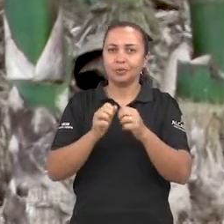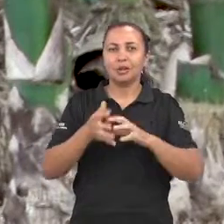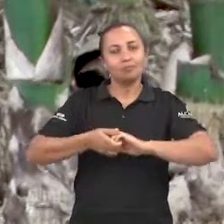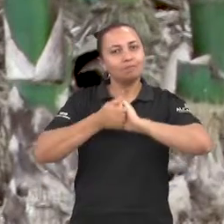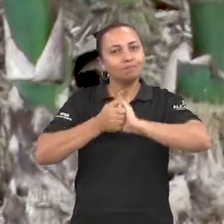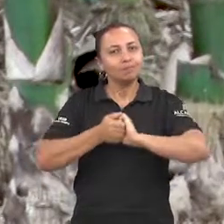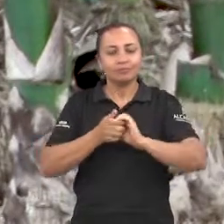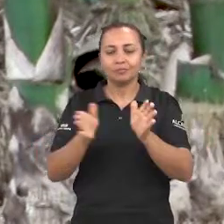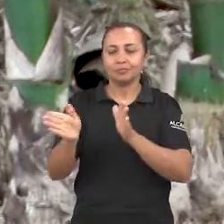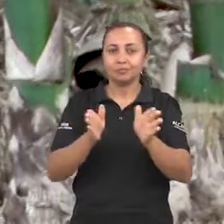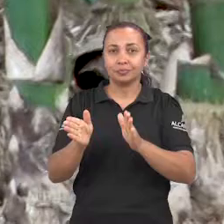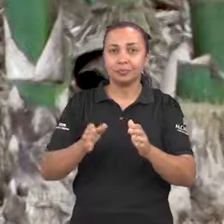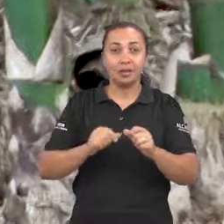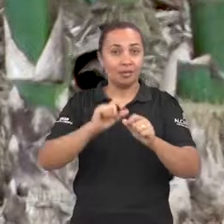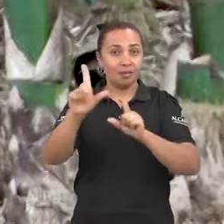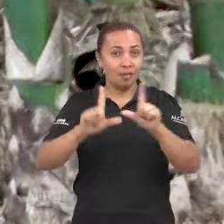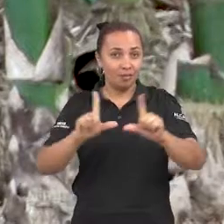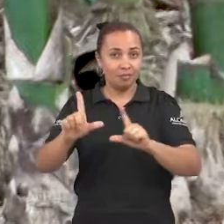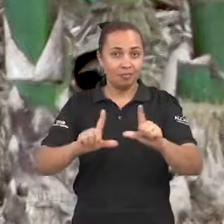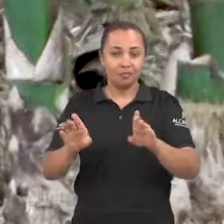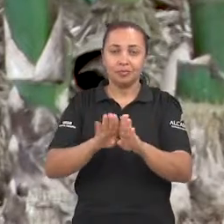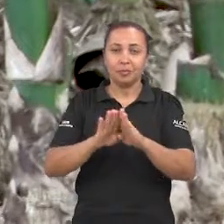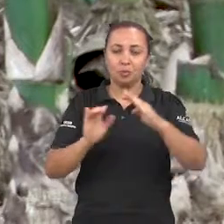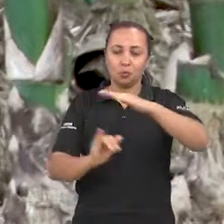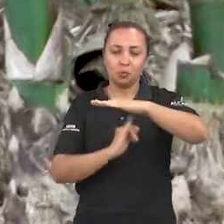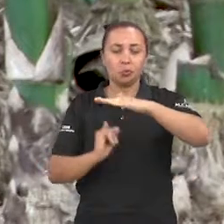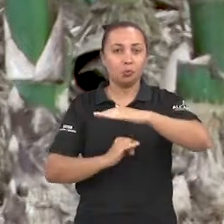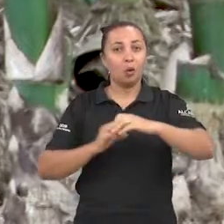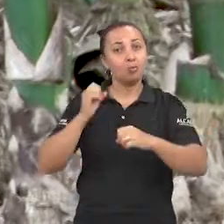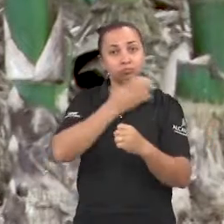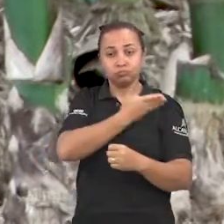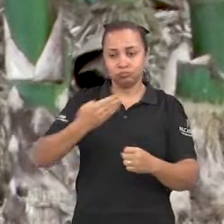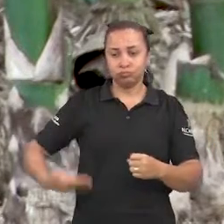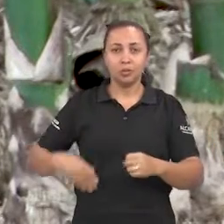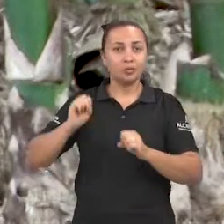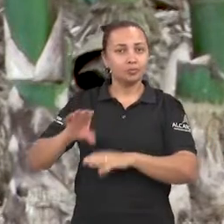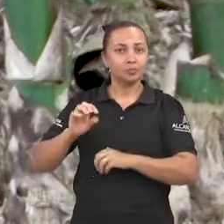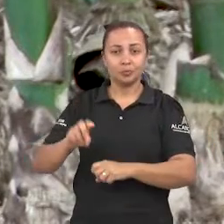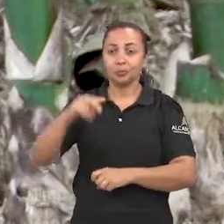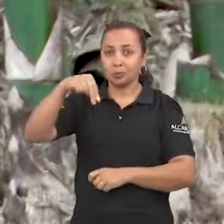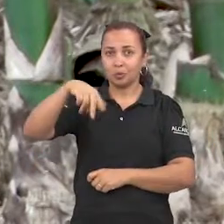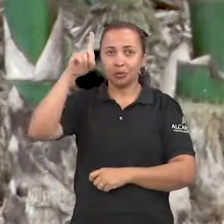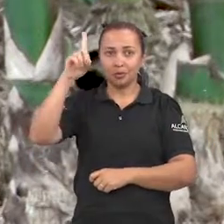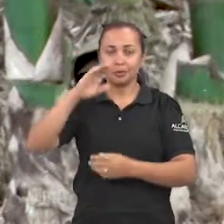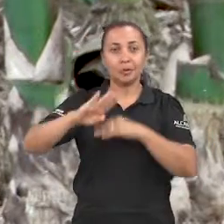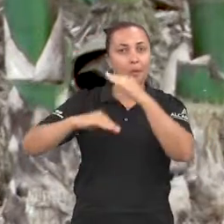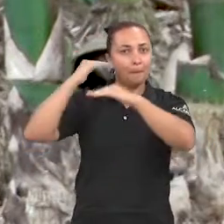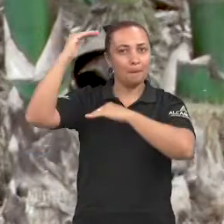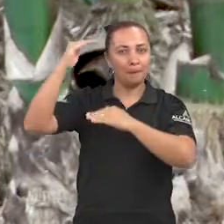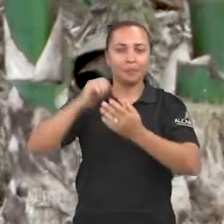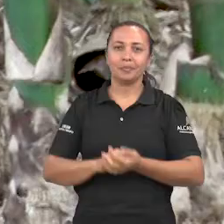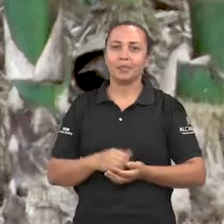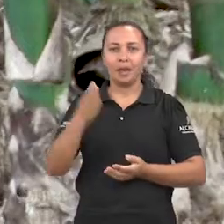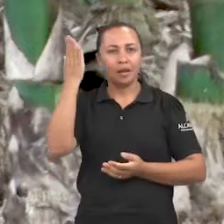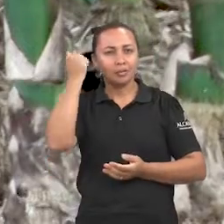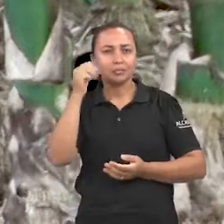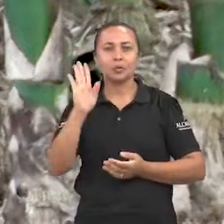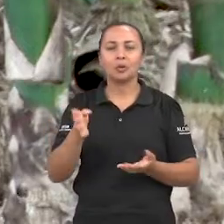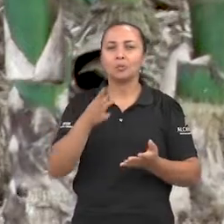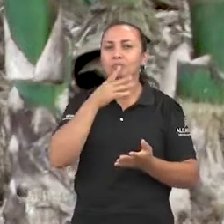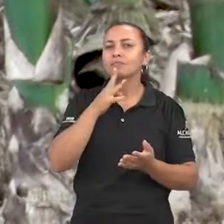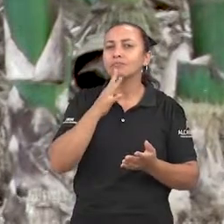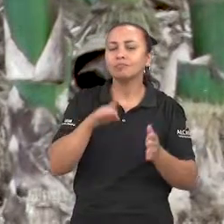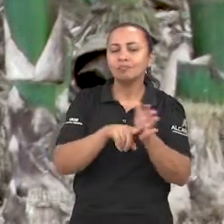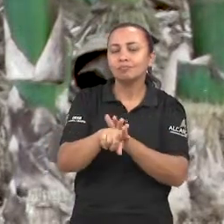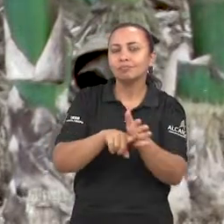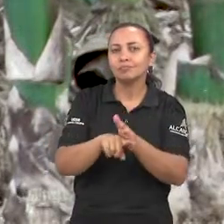meio da colaboração entre emissoras e instituições públicas de ensino superior nordestinas. Saiba quais as pesquisas